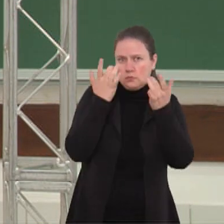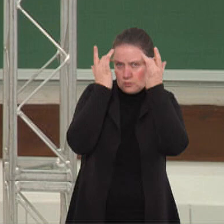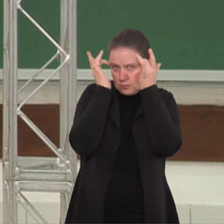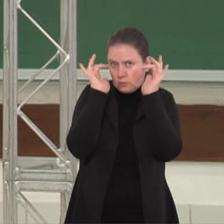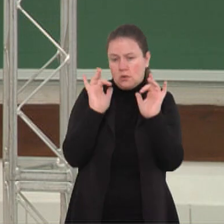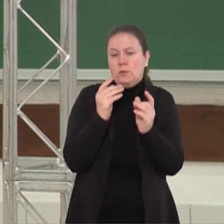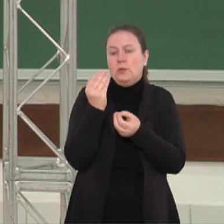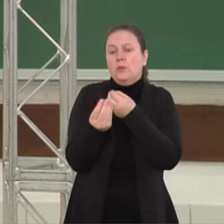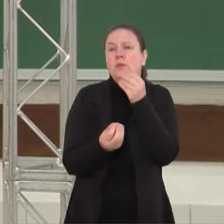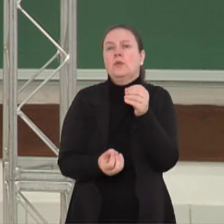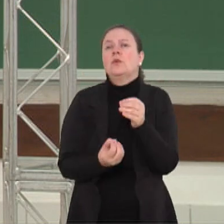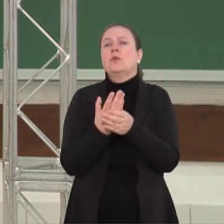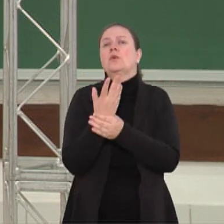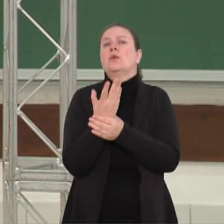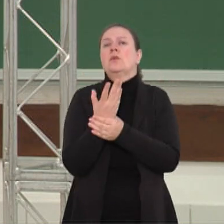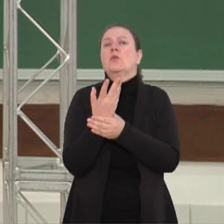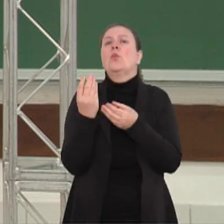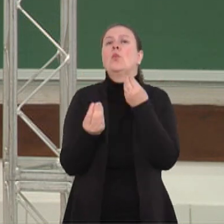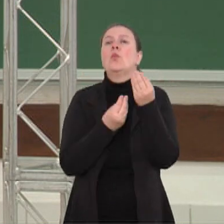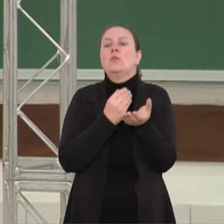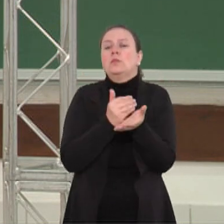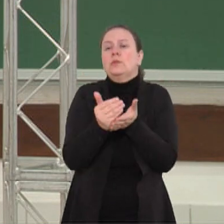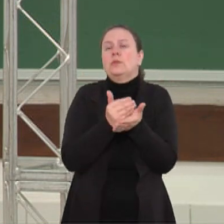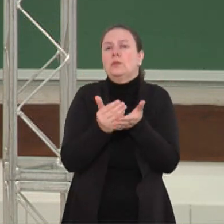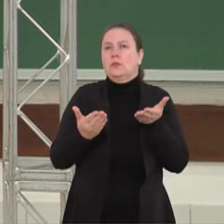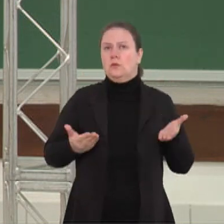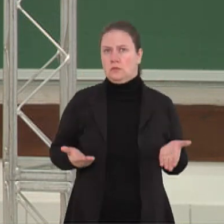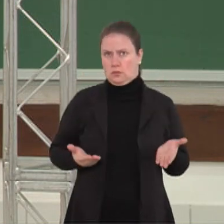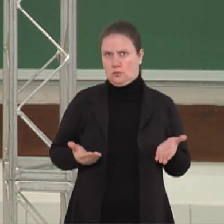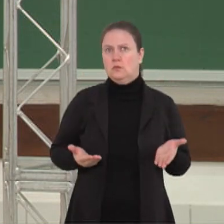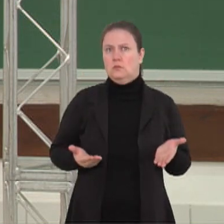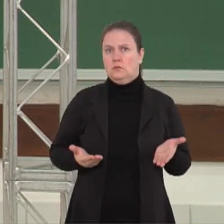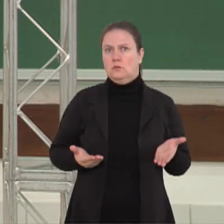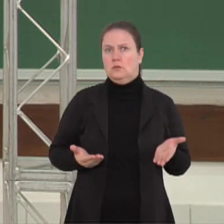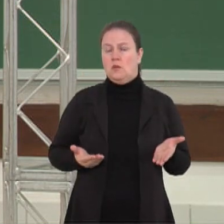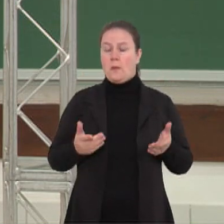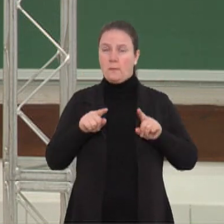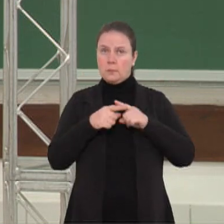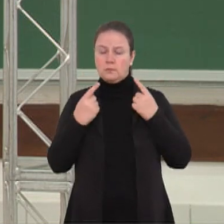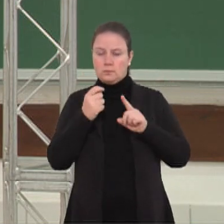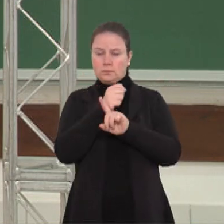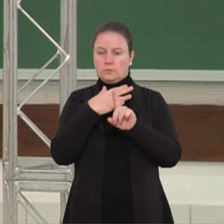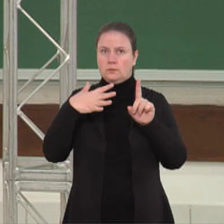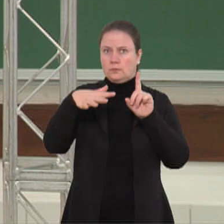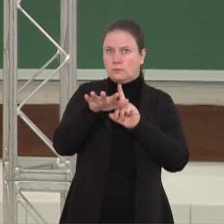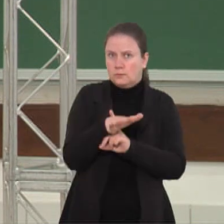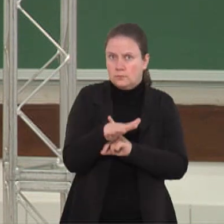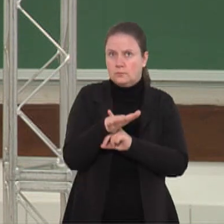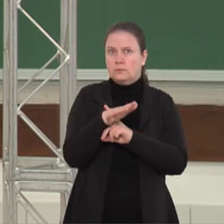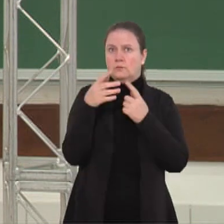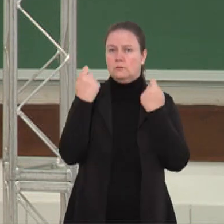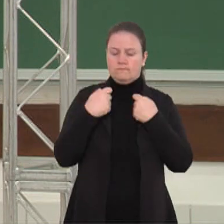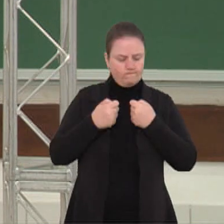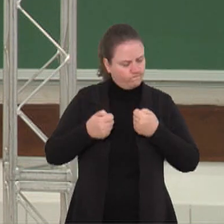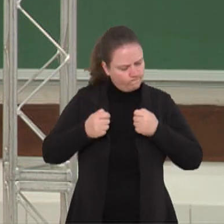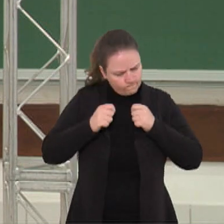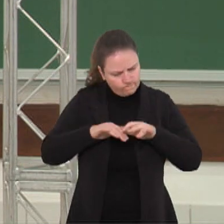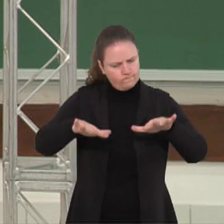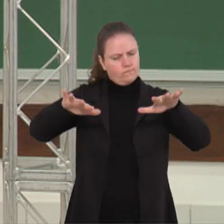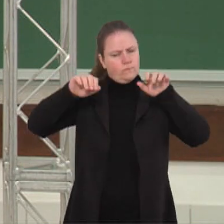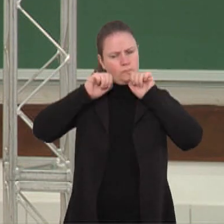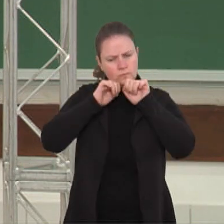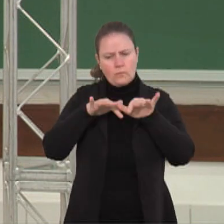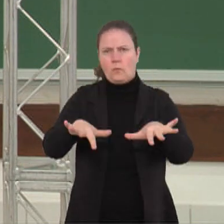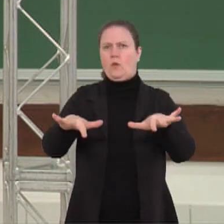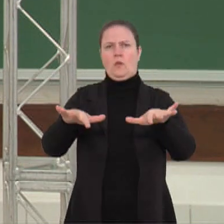quem inventou, mas sabe que está ali e isso funciona para a sociedade tá fluindo nas